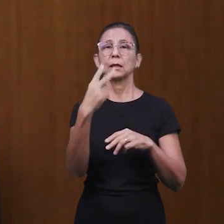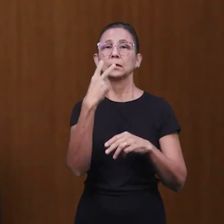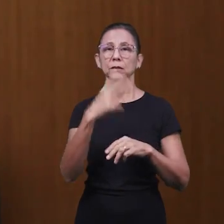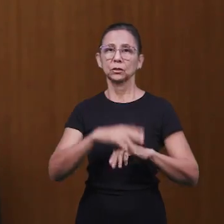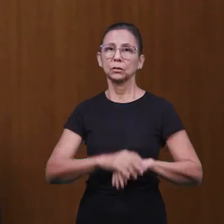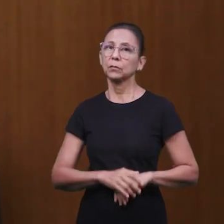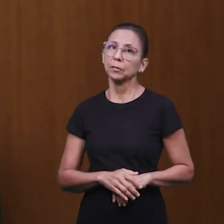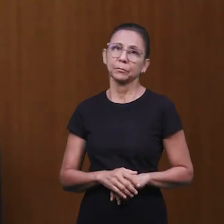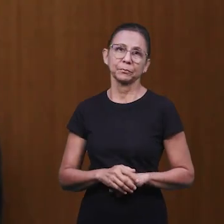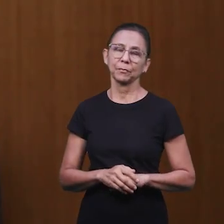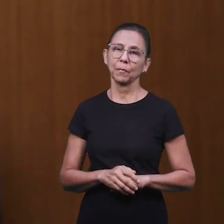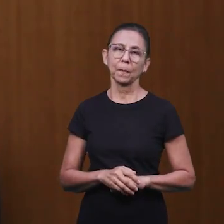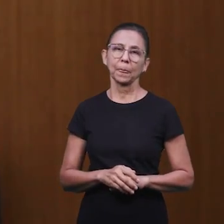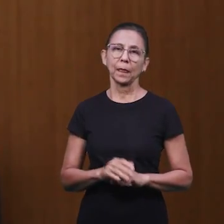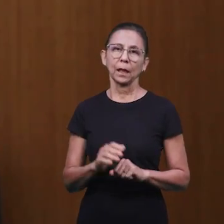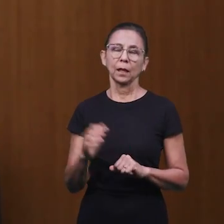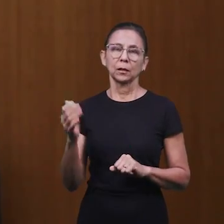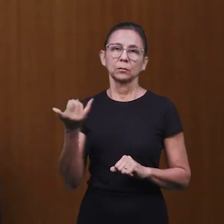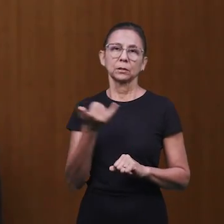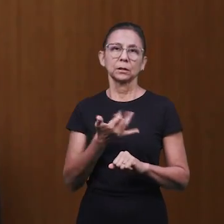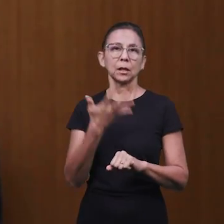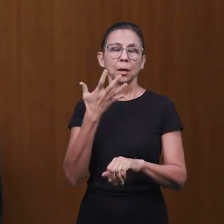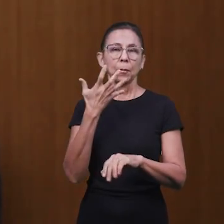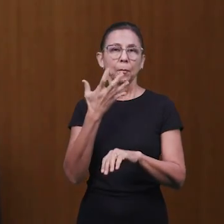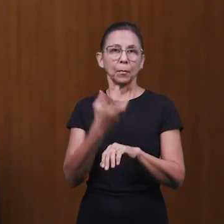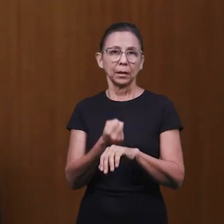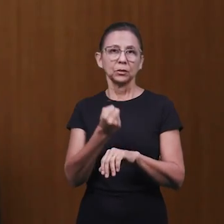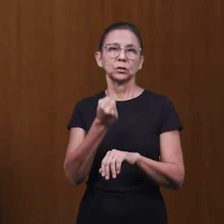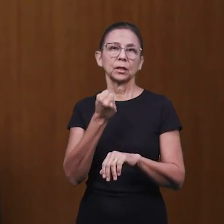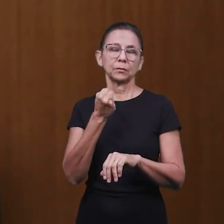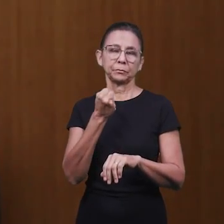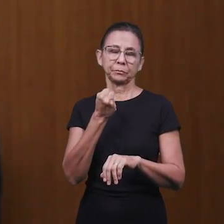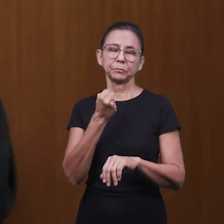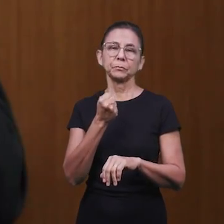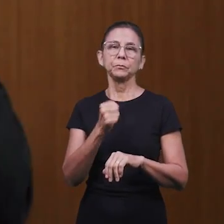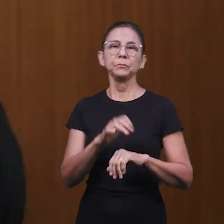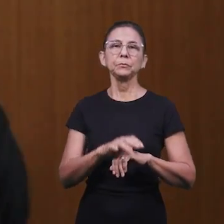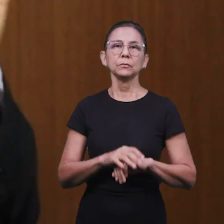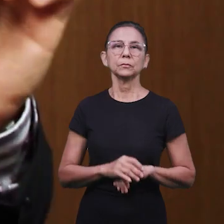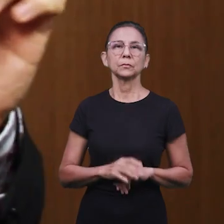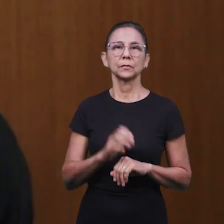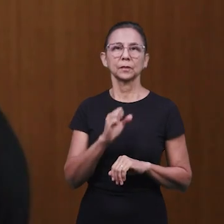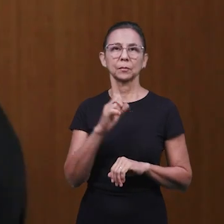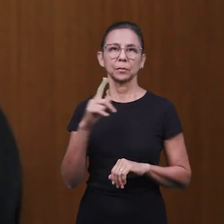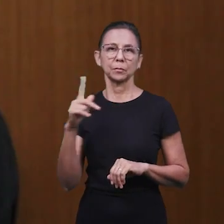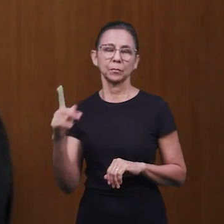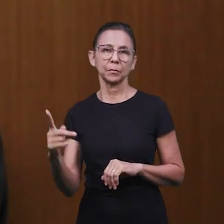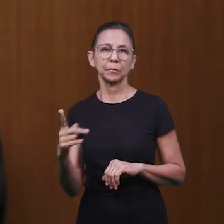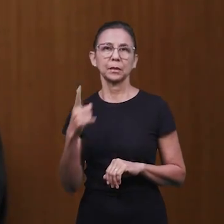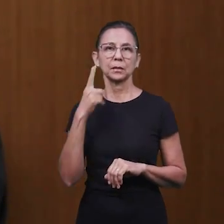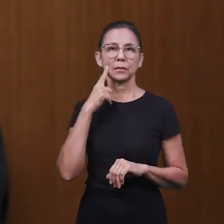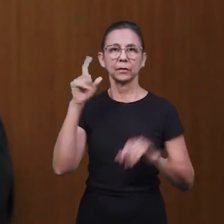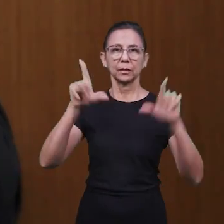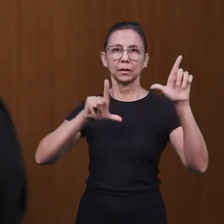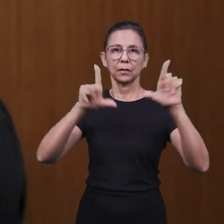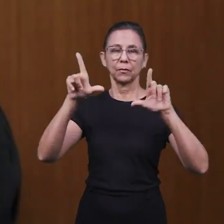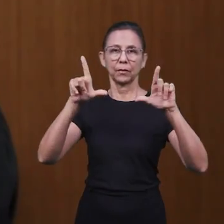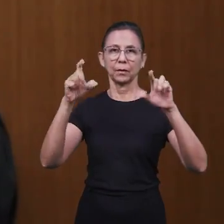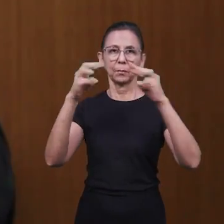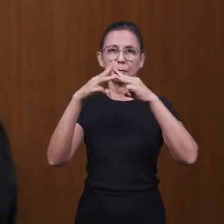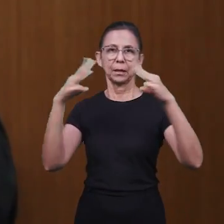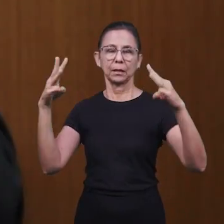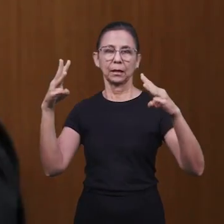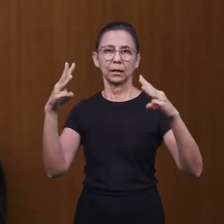Manaim para o seu celular. Lá no seu celular, dentro do aplicativo, tem TV Manaim ao vivo. Você clica lá,